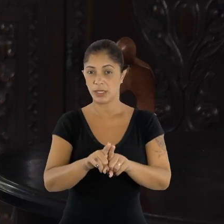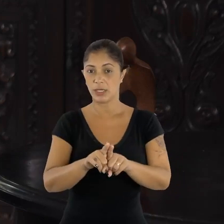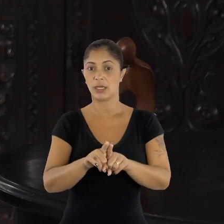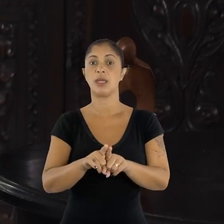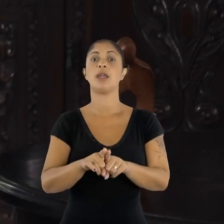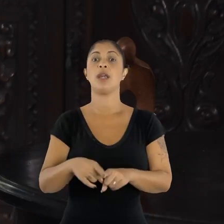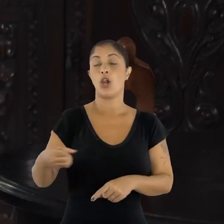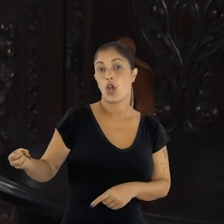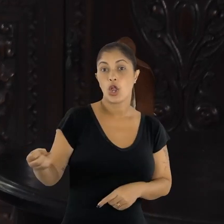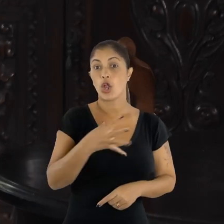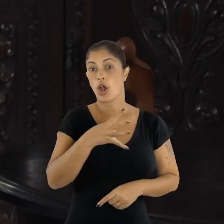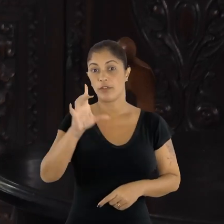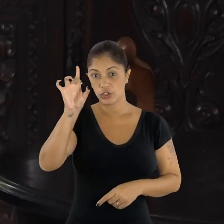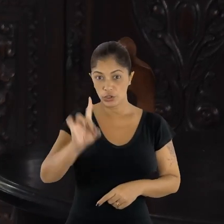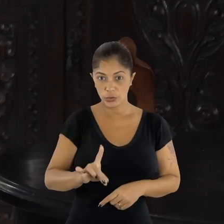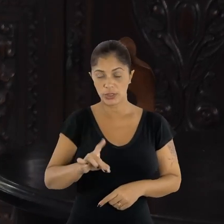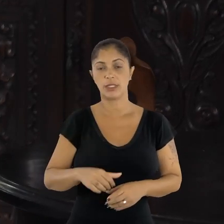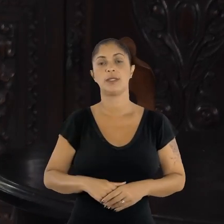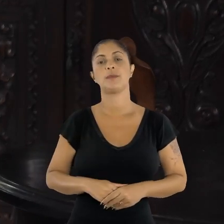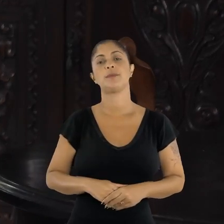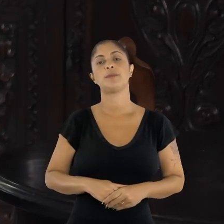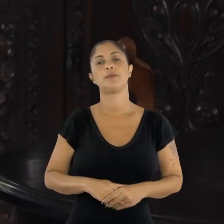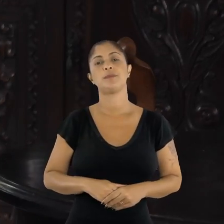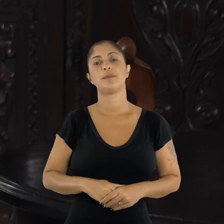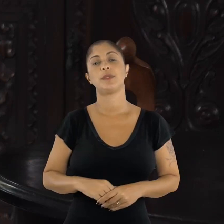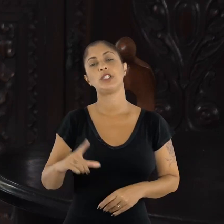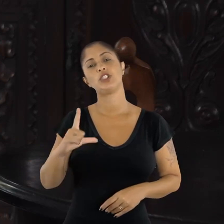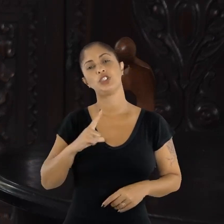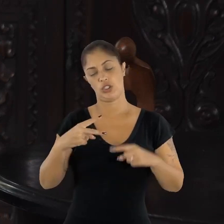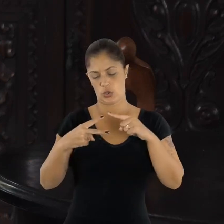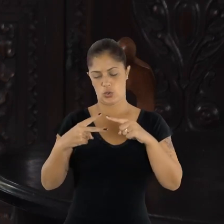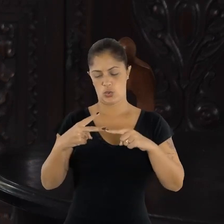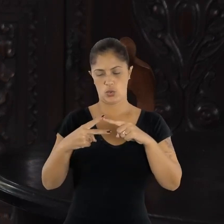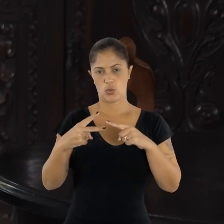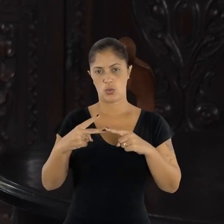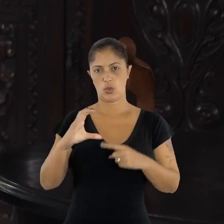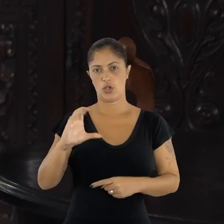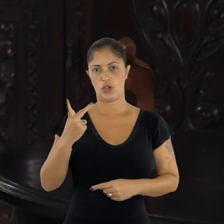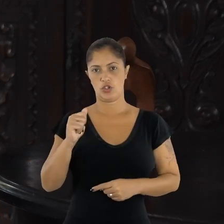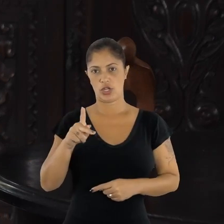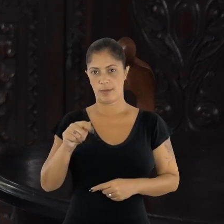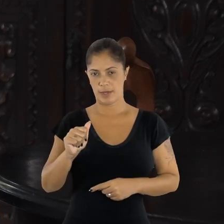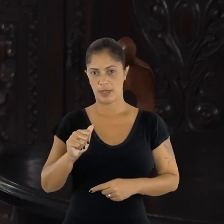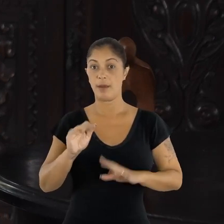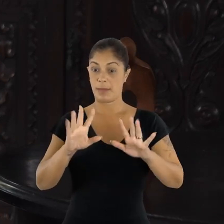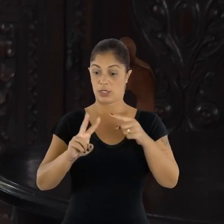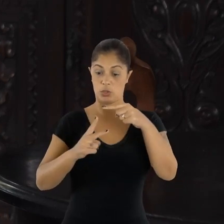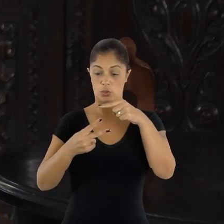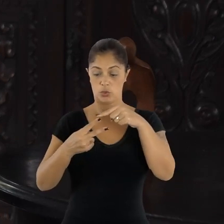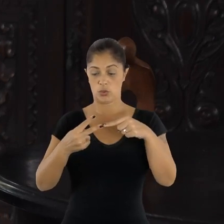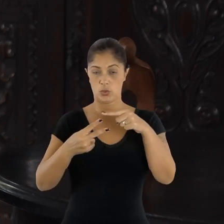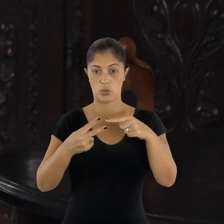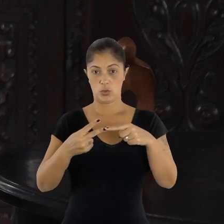também, e que deveria entrar uma nova diretoria, tínhamos ali duas chapas,